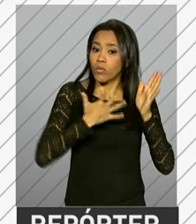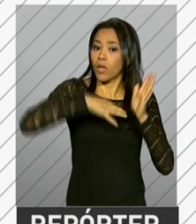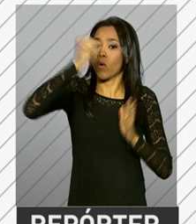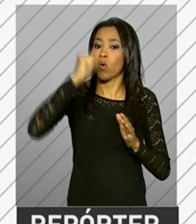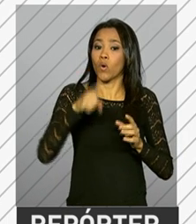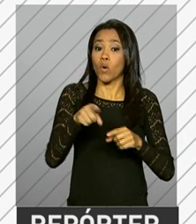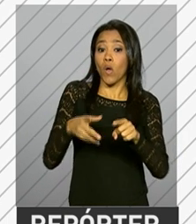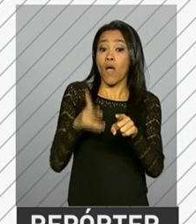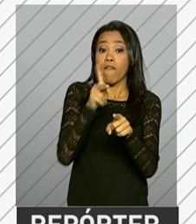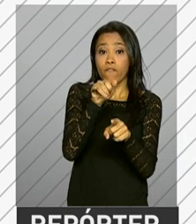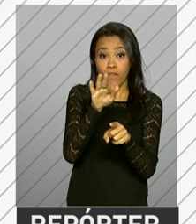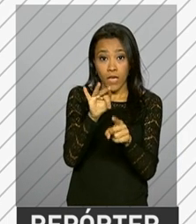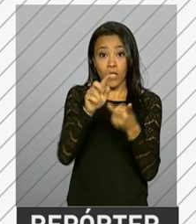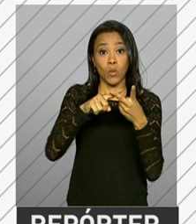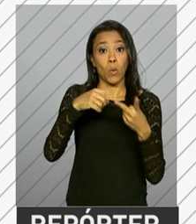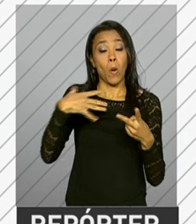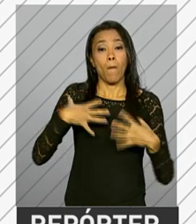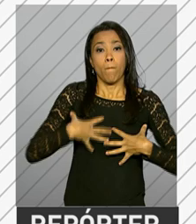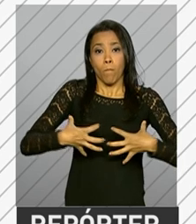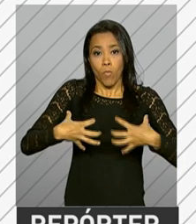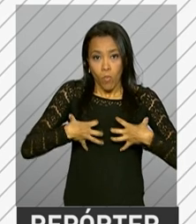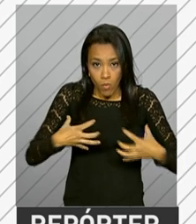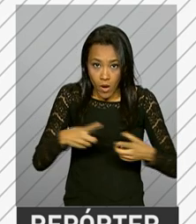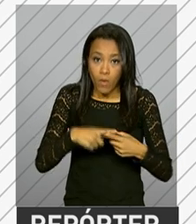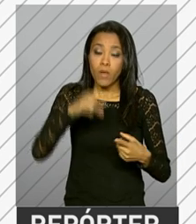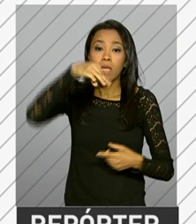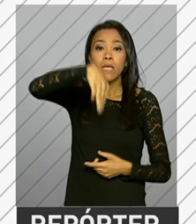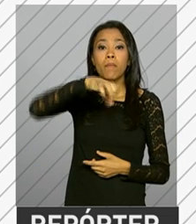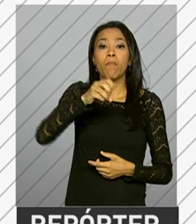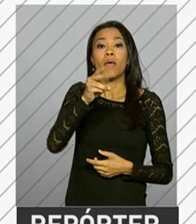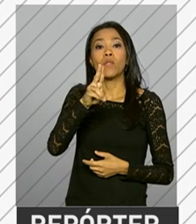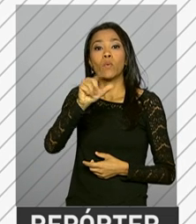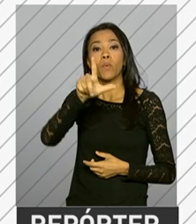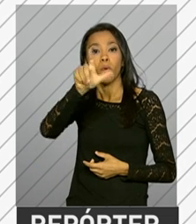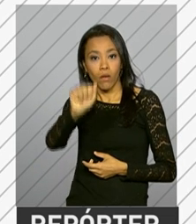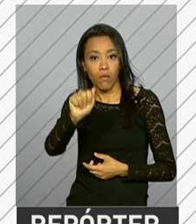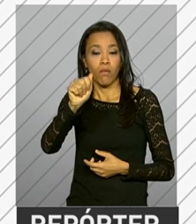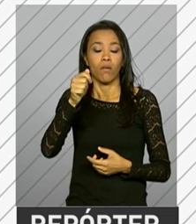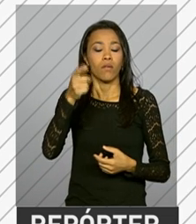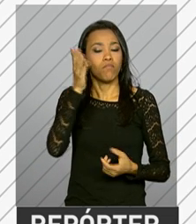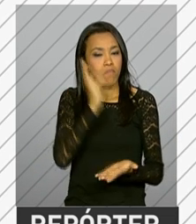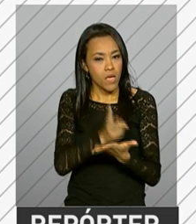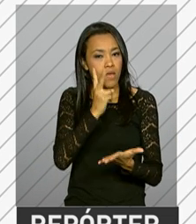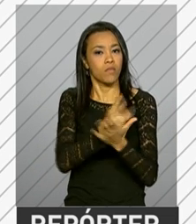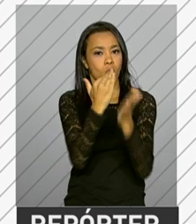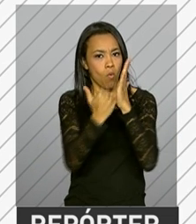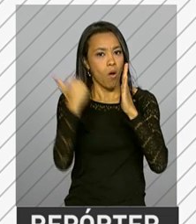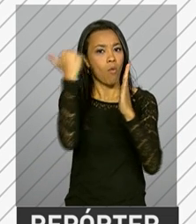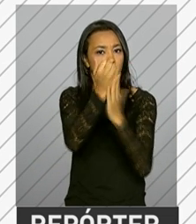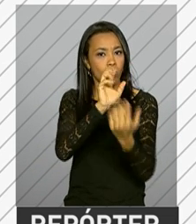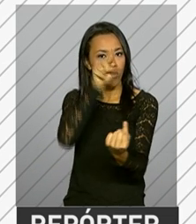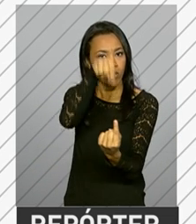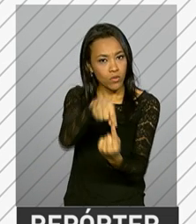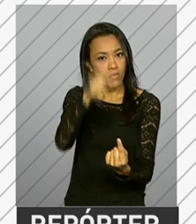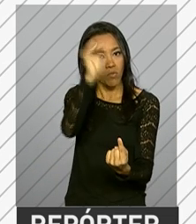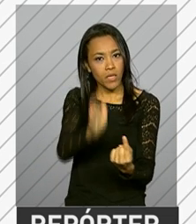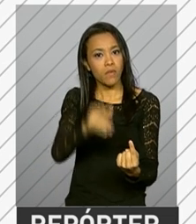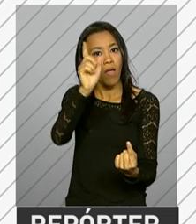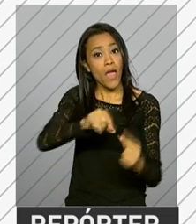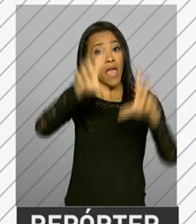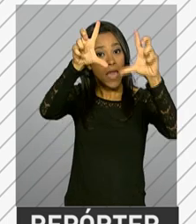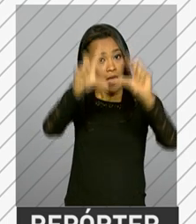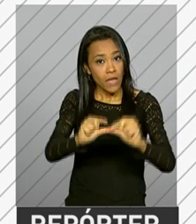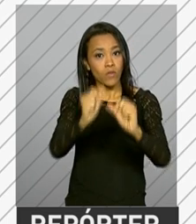fígado, pulmão, rim e medula óssea. Mesmo com o aumento de transplantes, a meta do Brasil é reduzir a